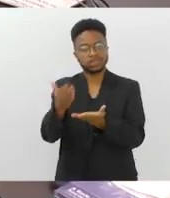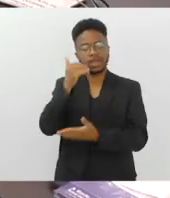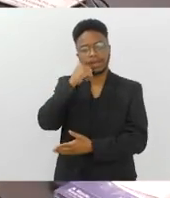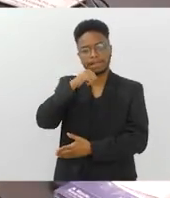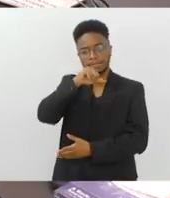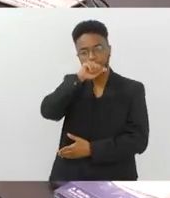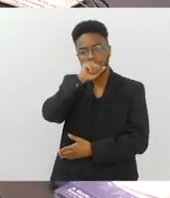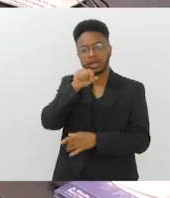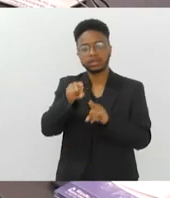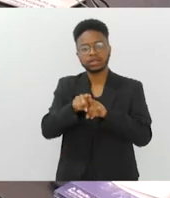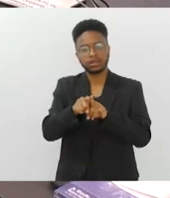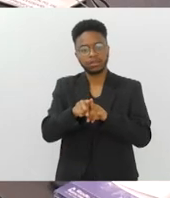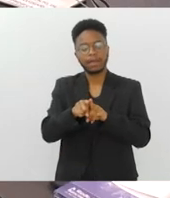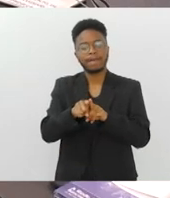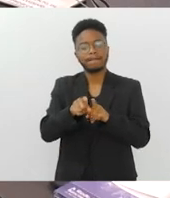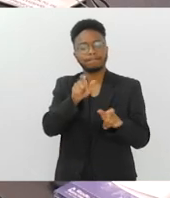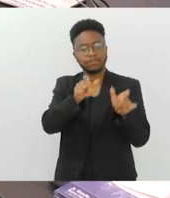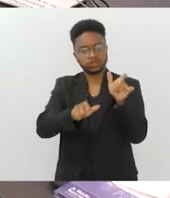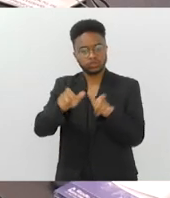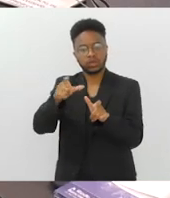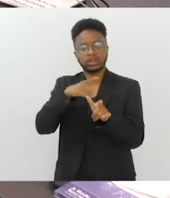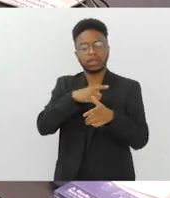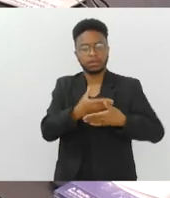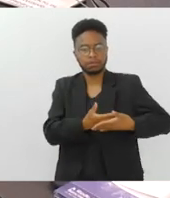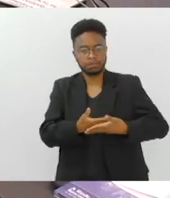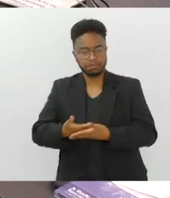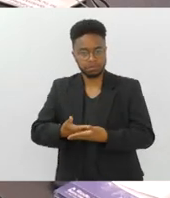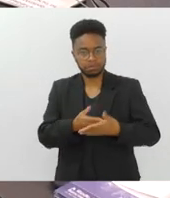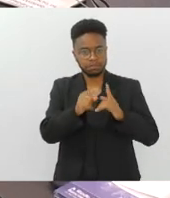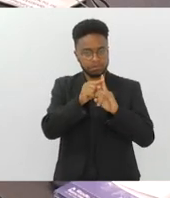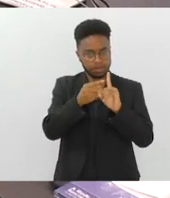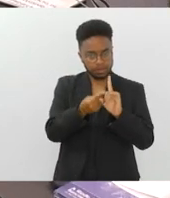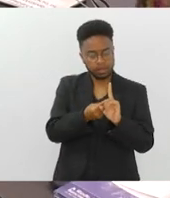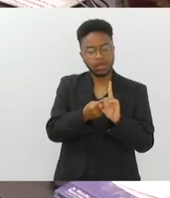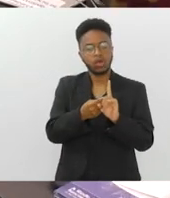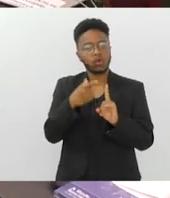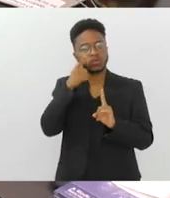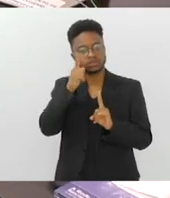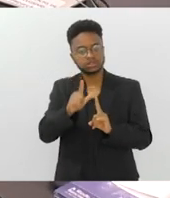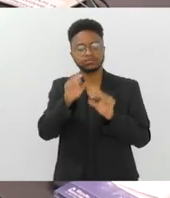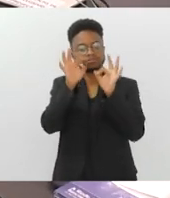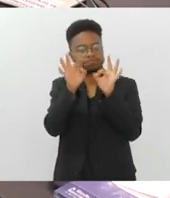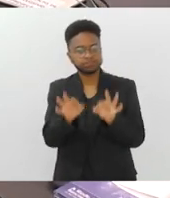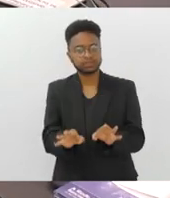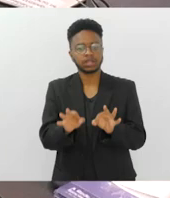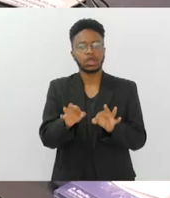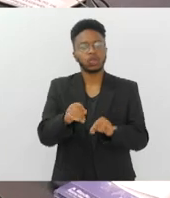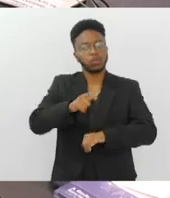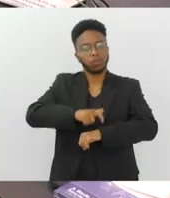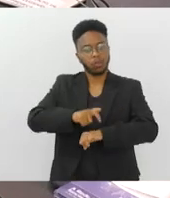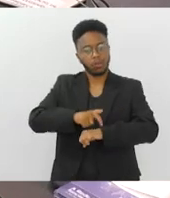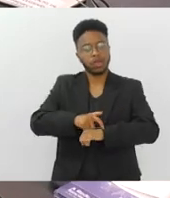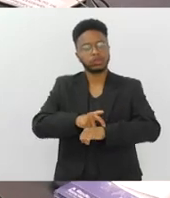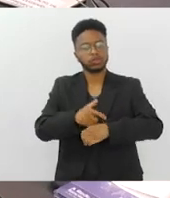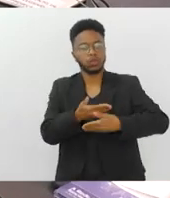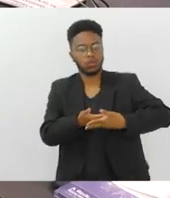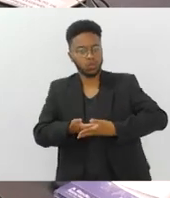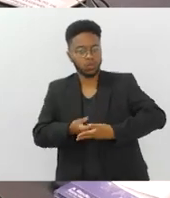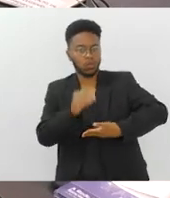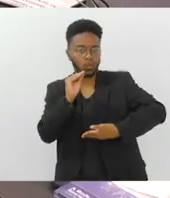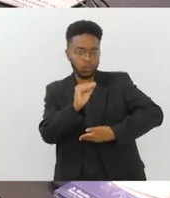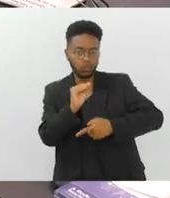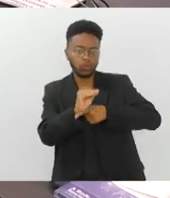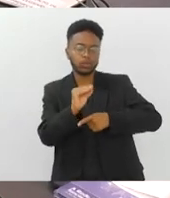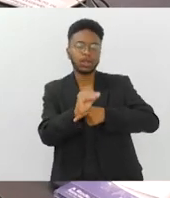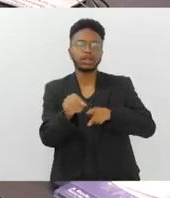essas pessoas que gestam, a dignidade ao maternar, ao garantir um aleitamento